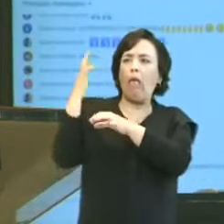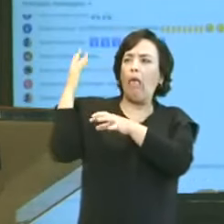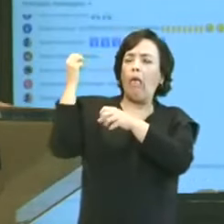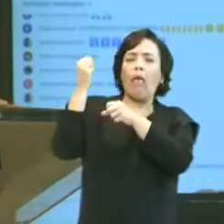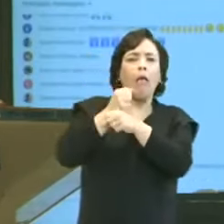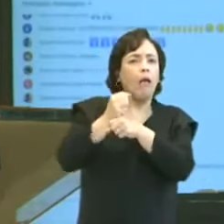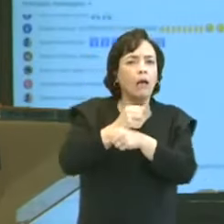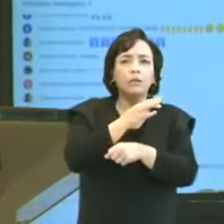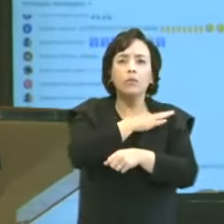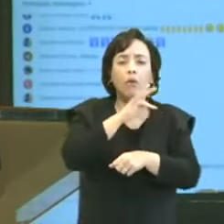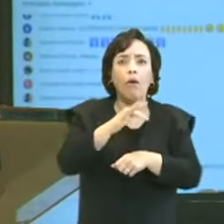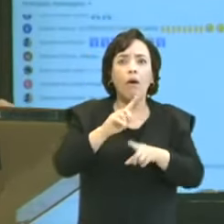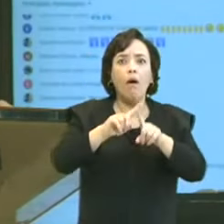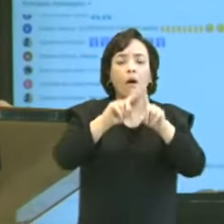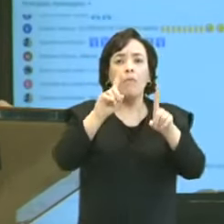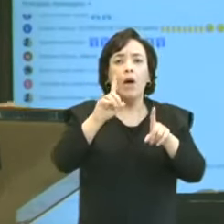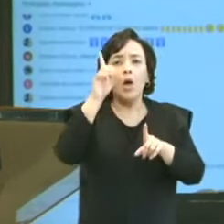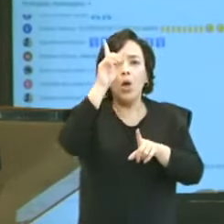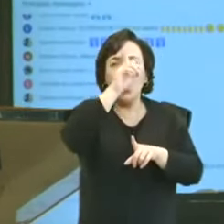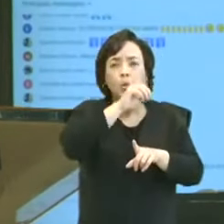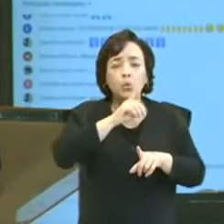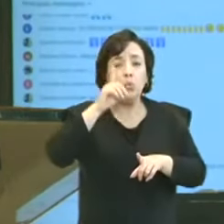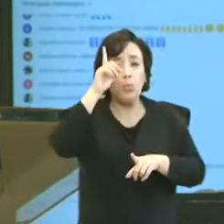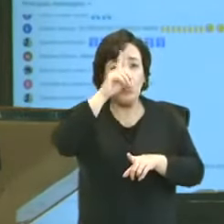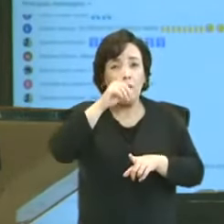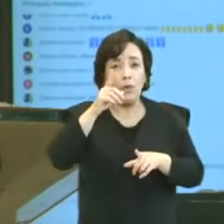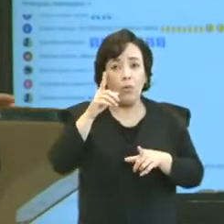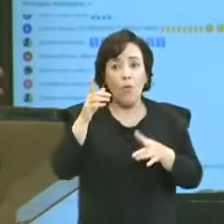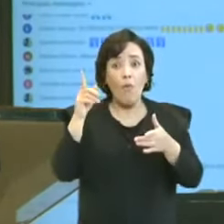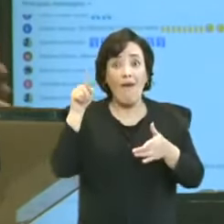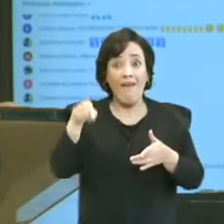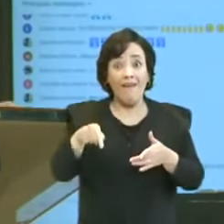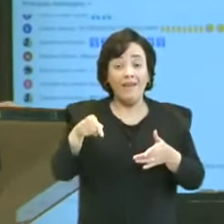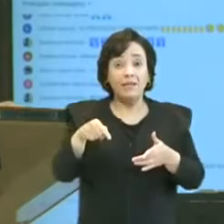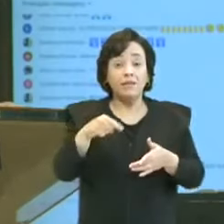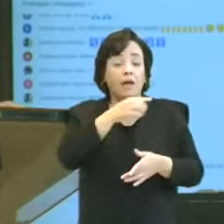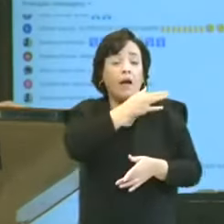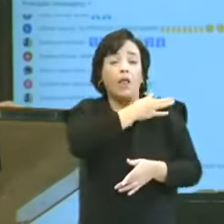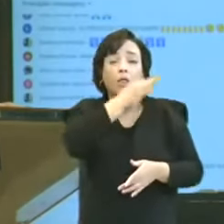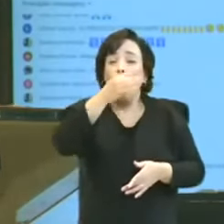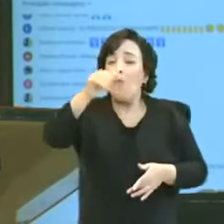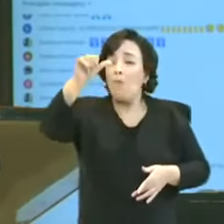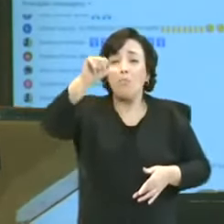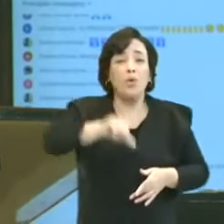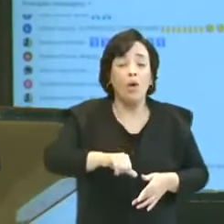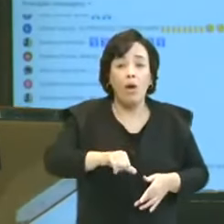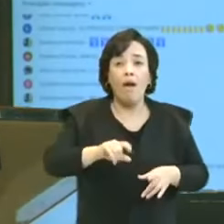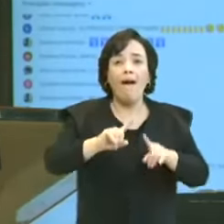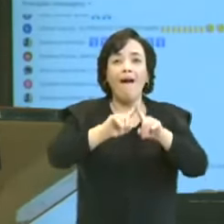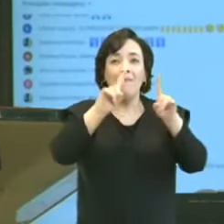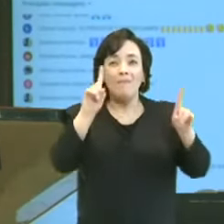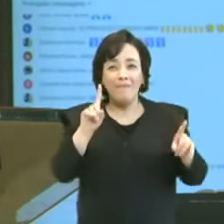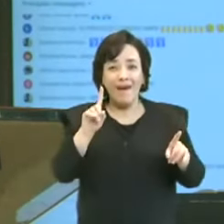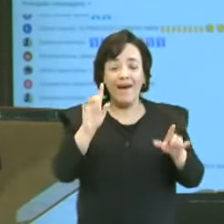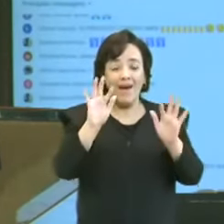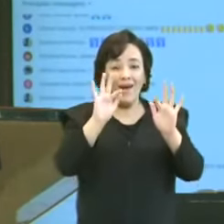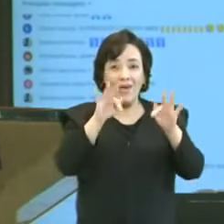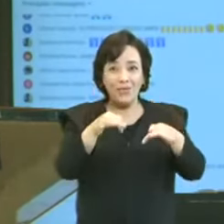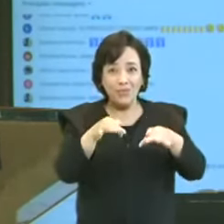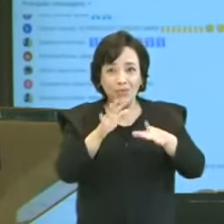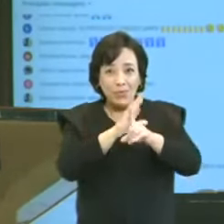nesse domingo específico estava insuportável. Ao final da pregação, o pastor clamou por cura.